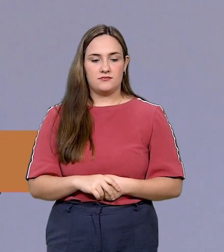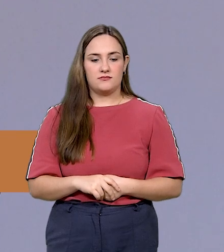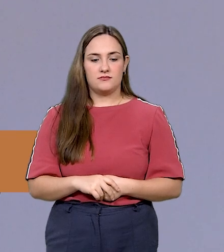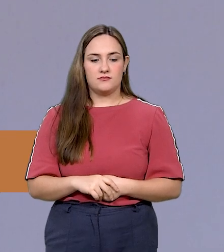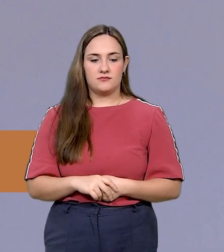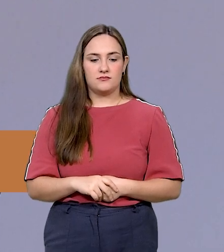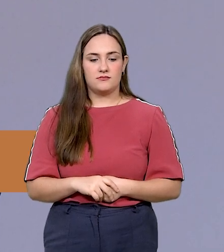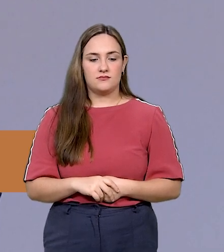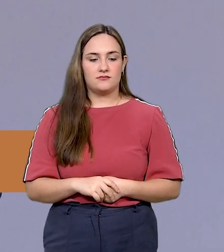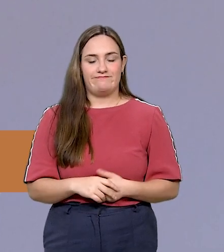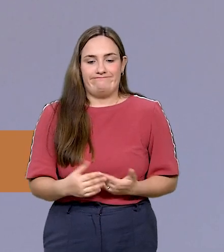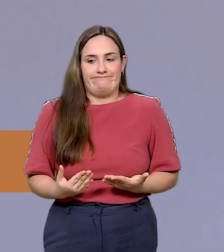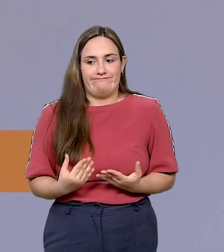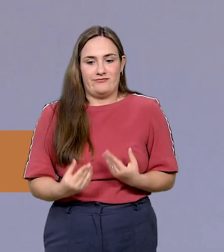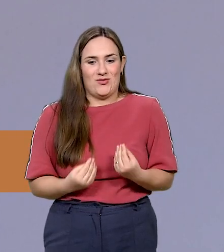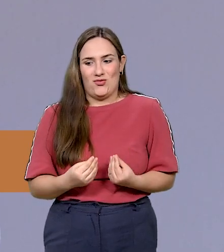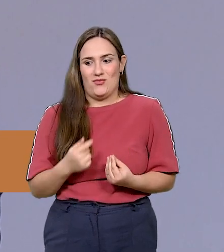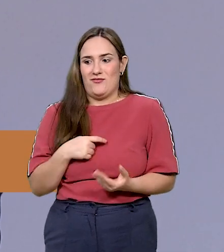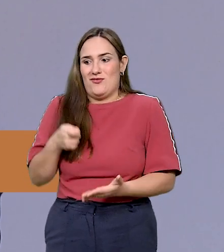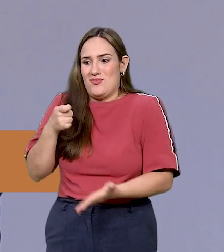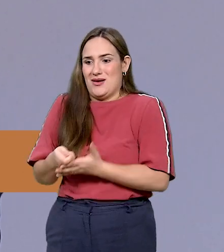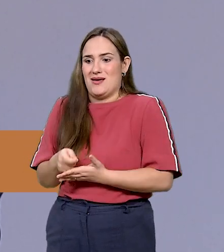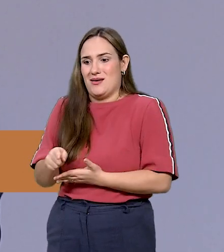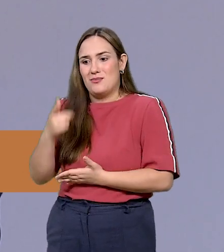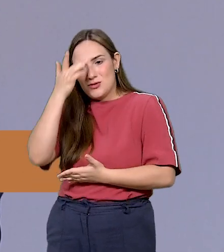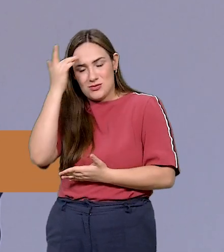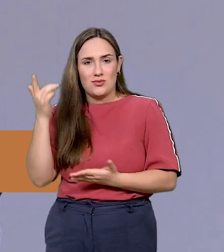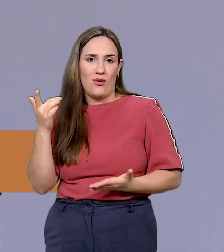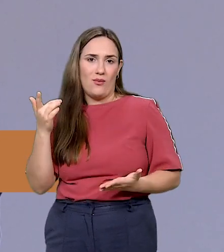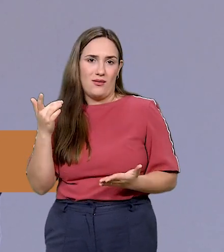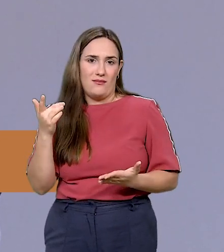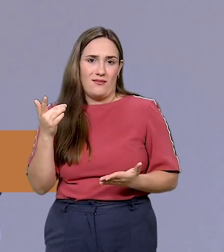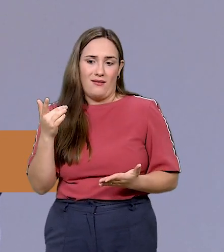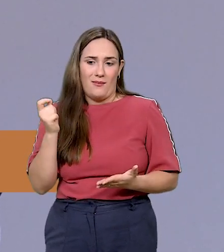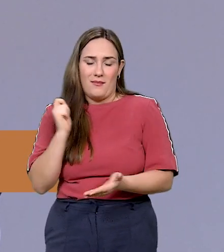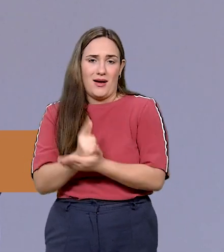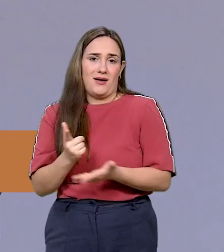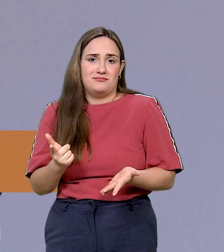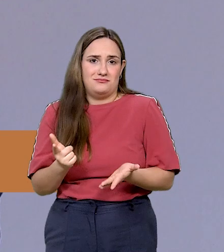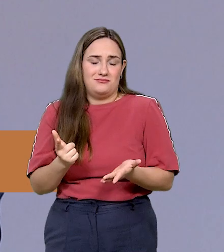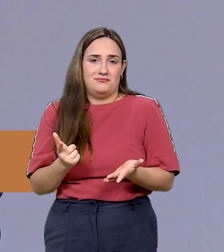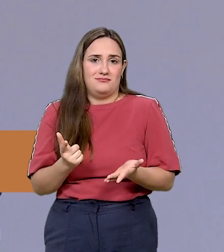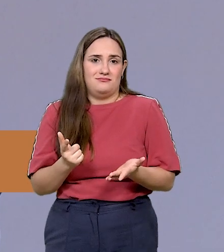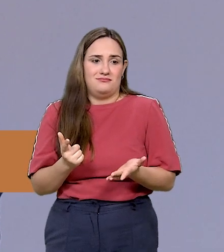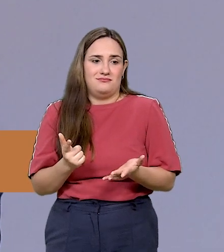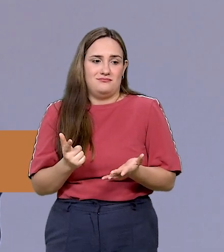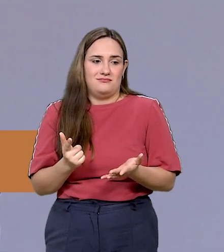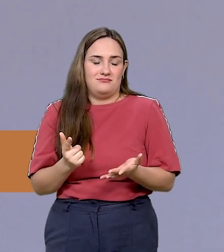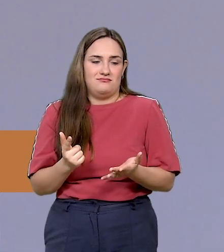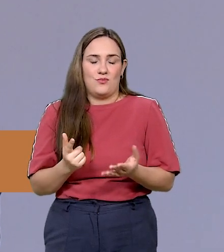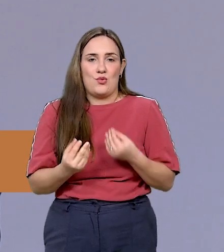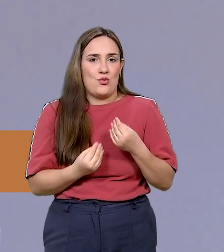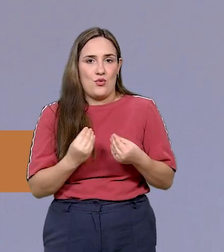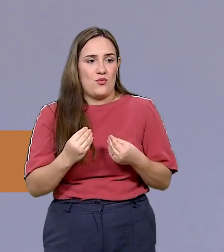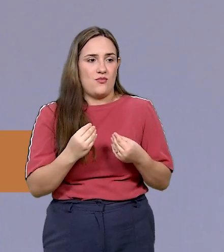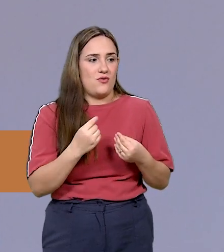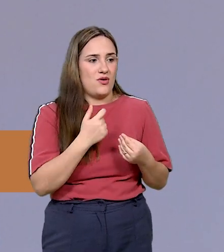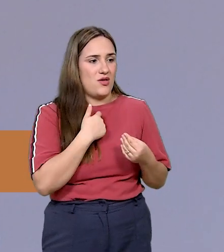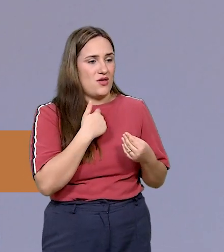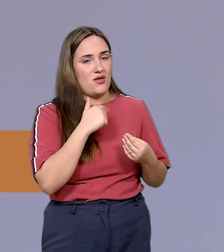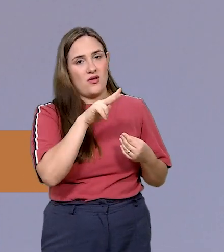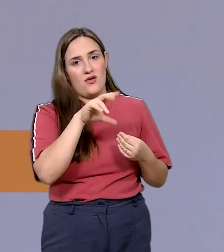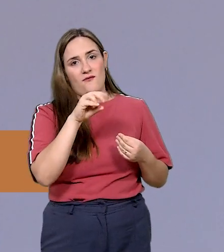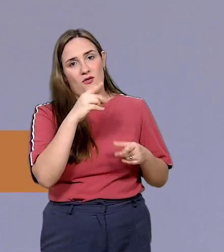E aí eu não tenho como obrigar na justiça que a concessionária parcele nas condições